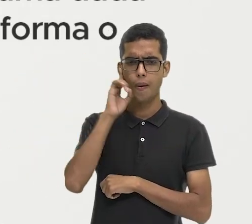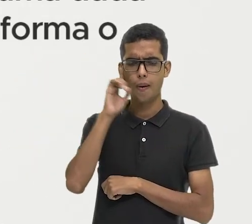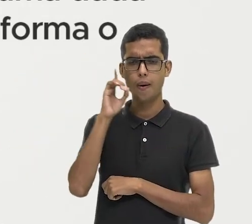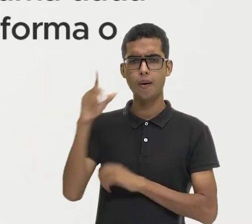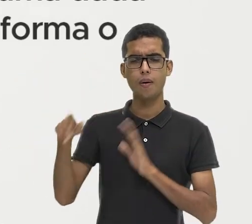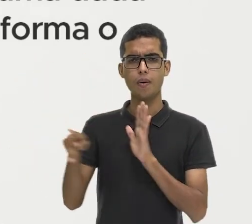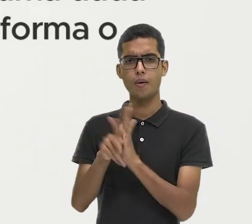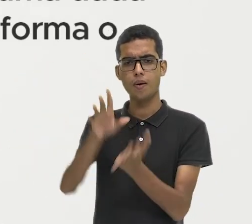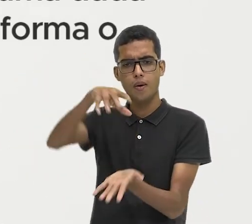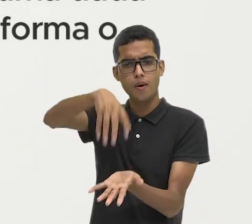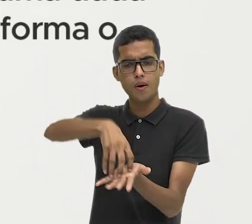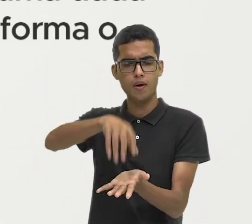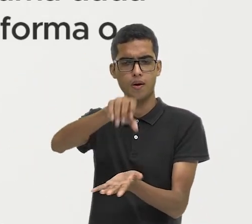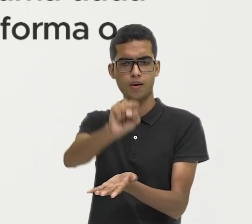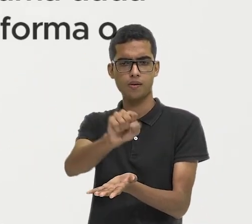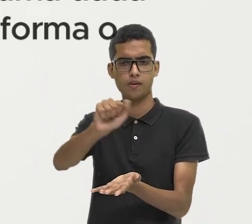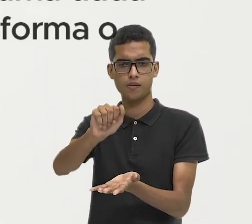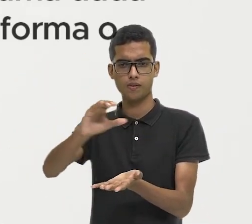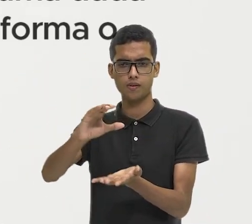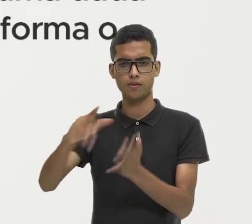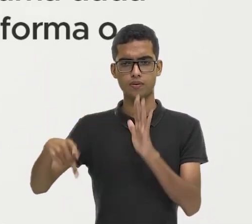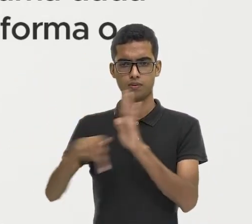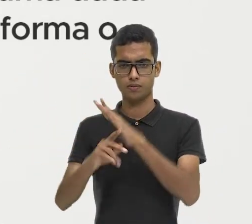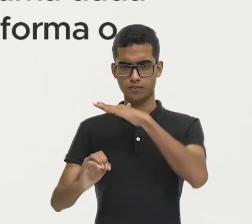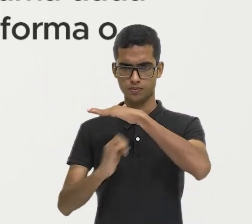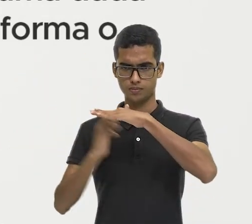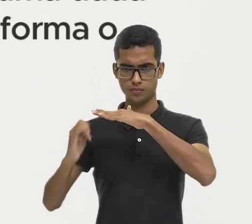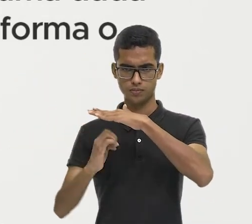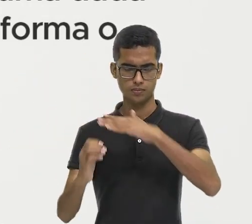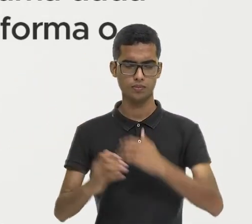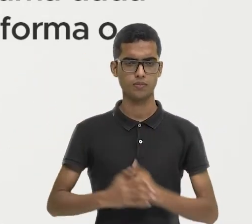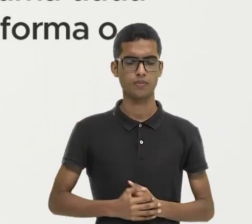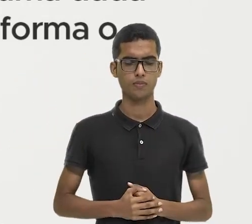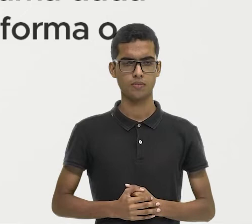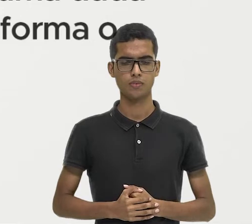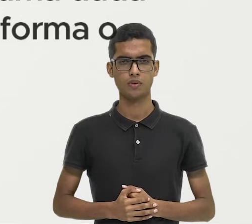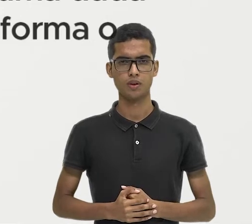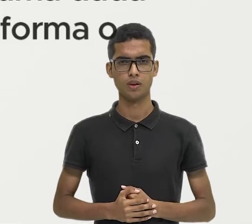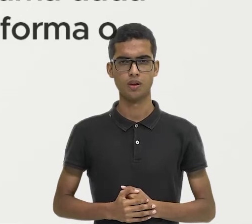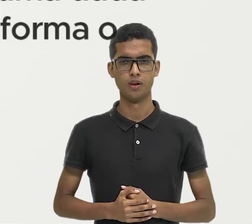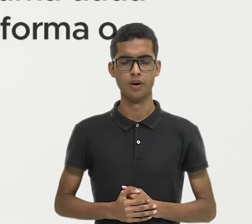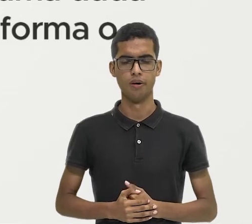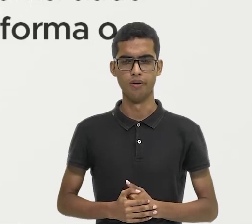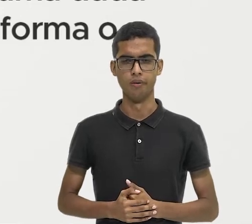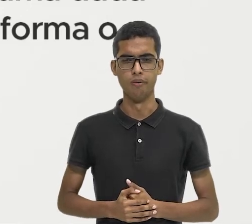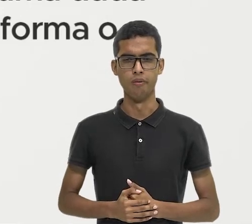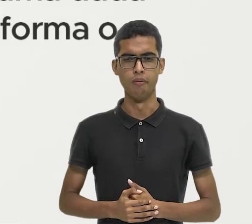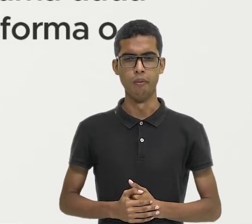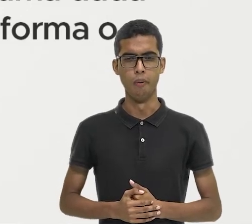diárias recebidas e resolvidas pelo saque de uma empresa.